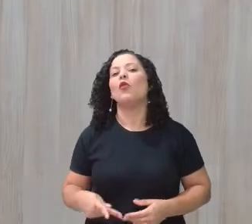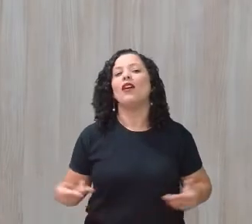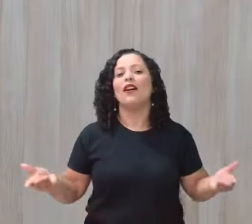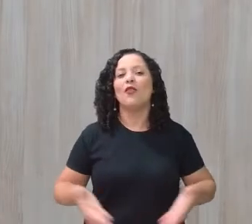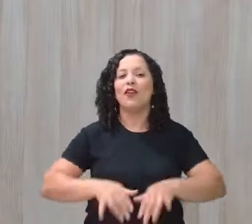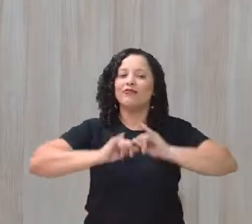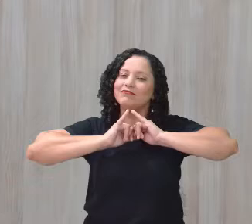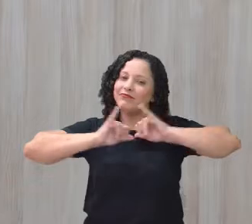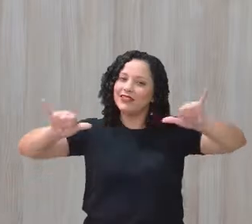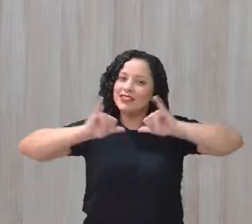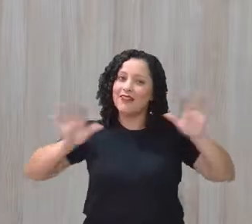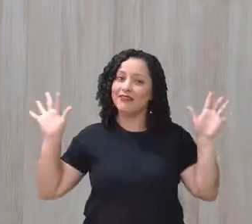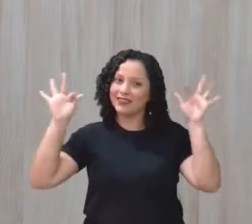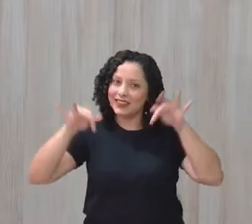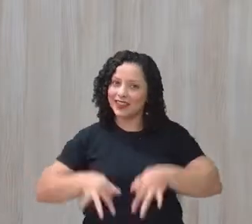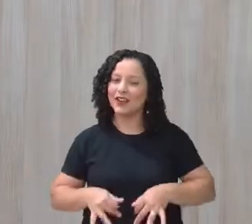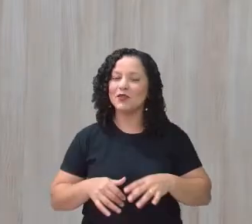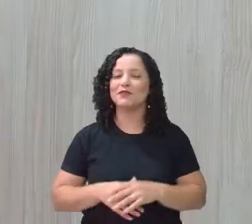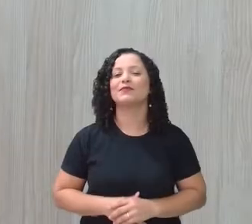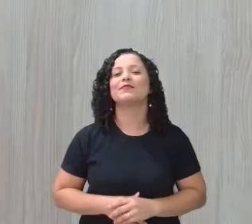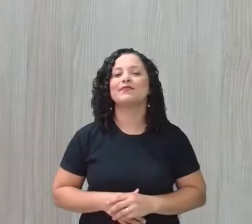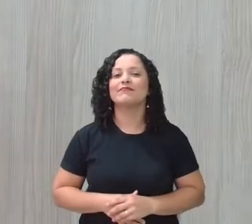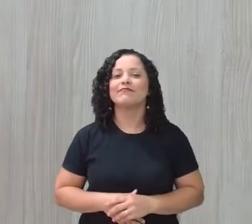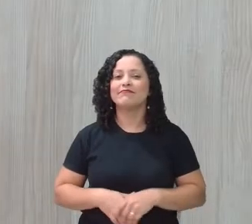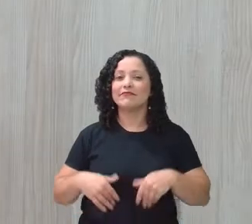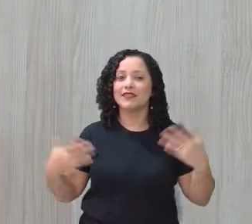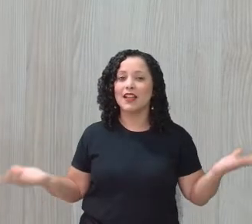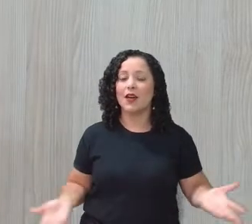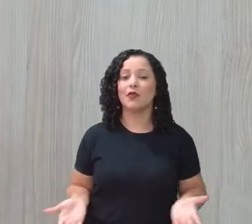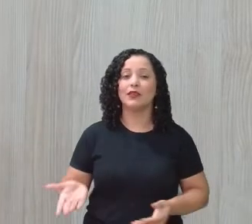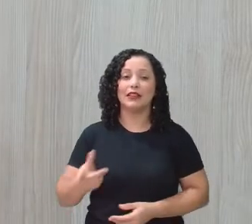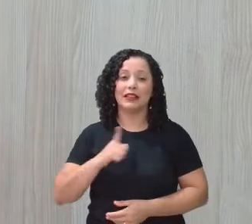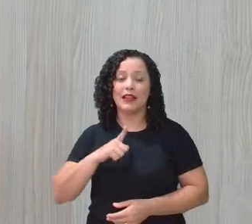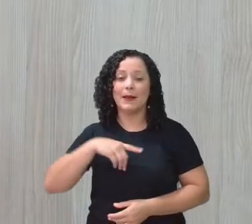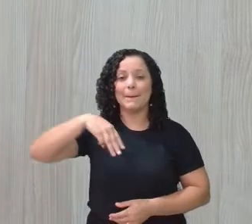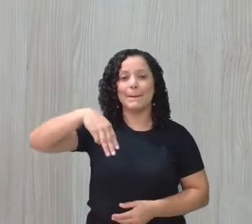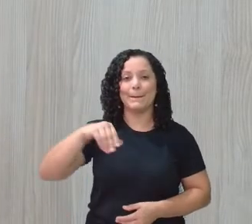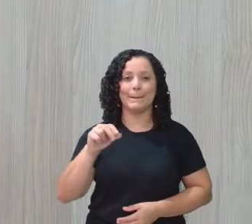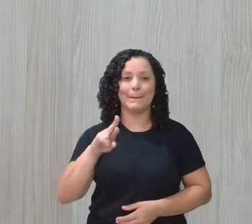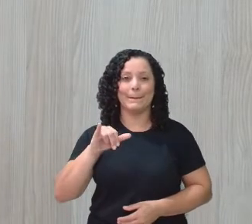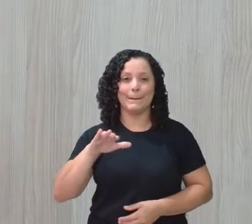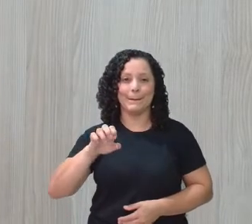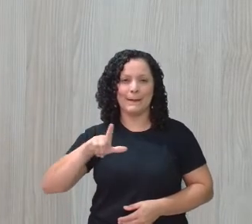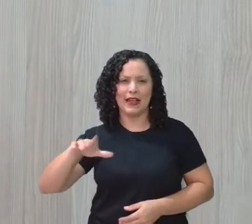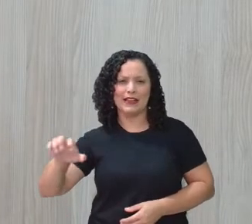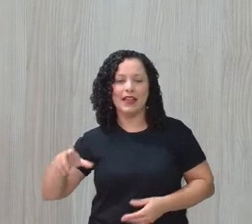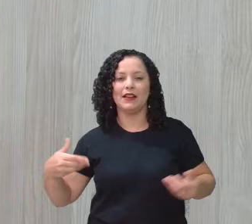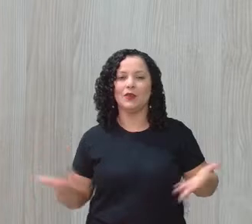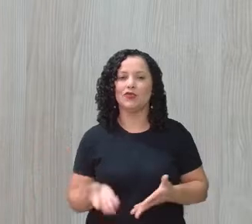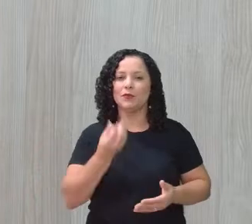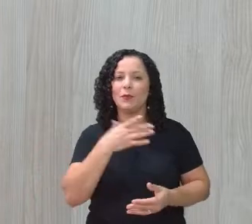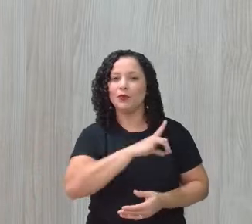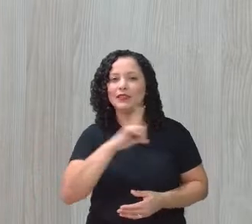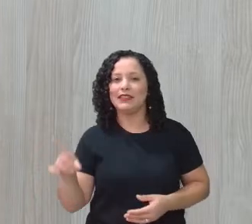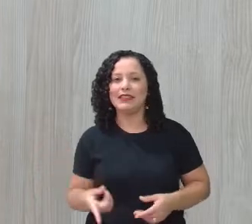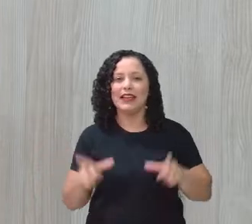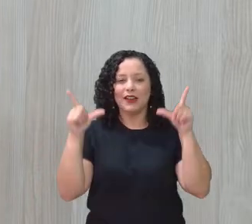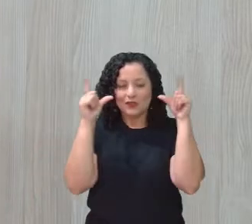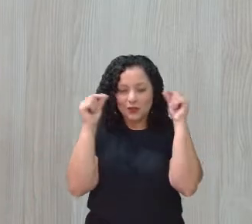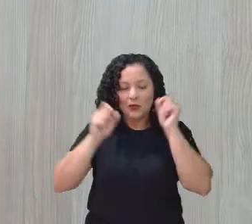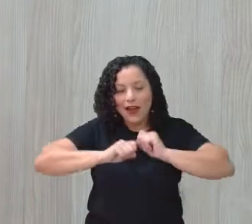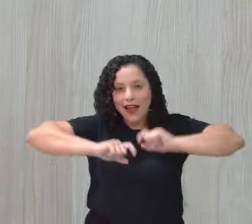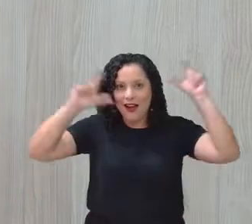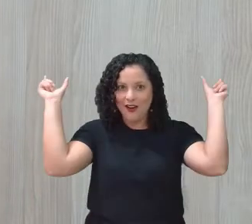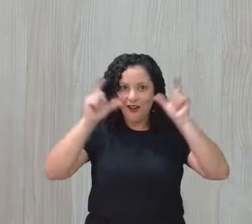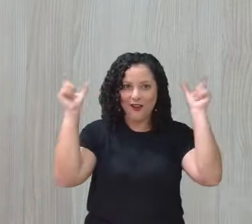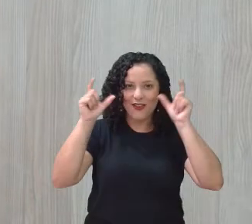seu recadinho final. Vamos embora. Pois é, a Marielle passou por aqui, deixou seu bom dia, disse que estava com sono pesado. Vamos acordar a Marielle.